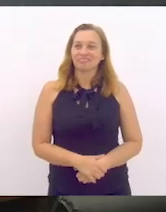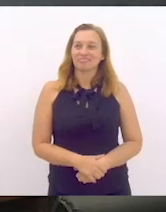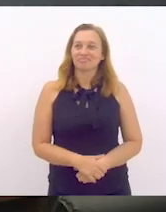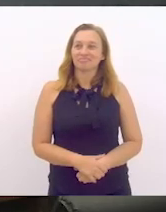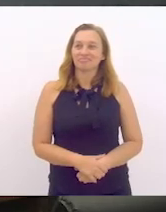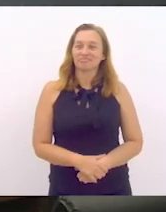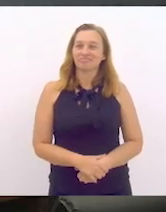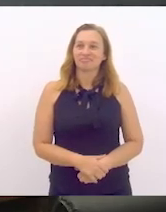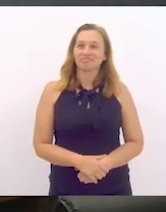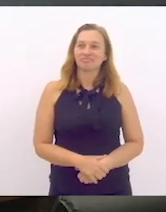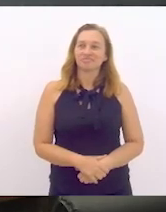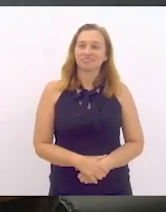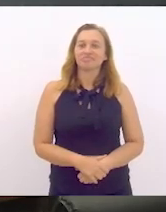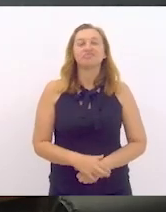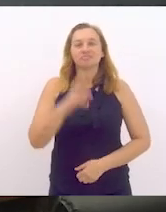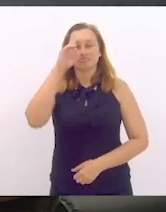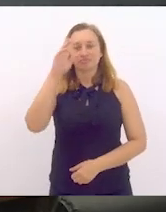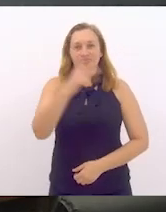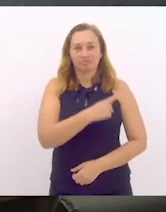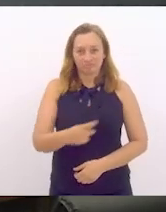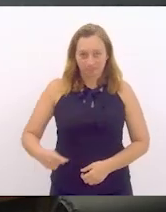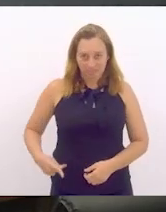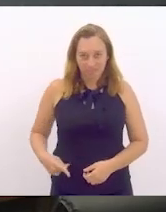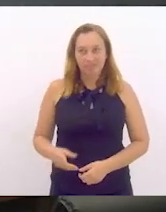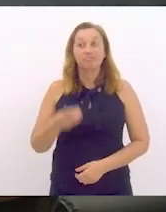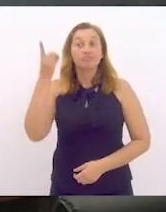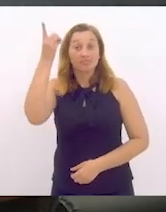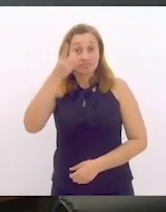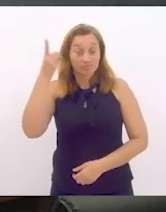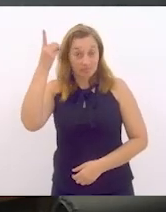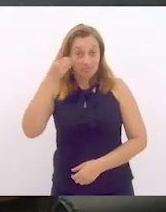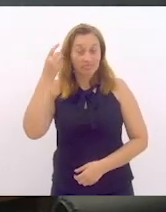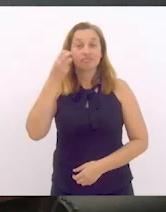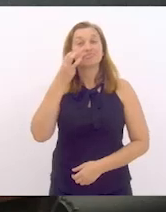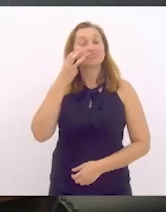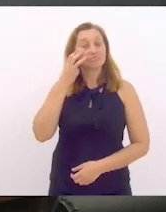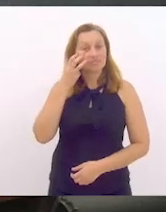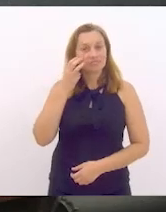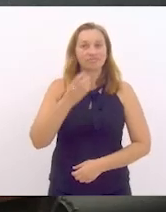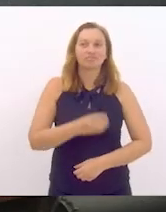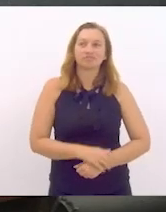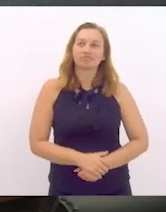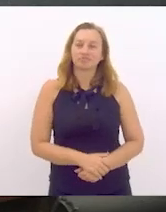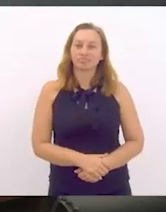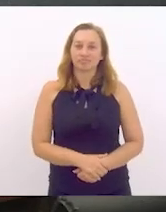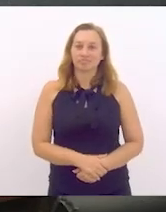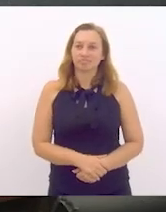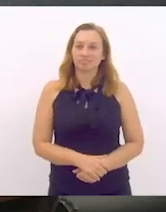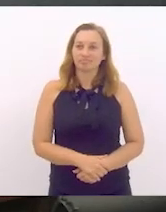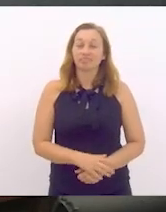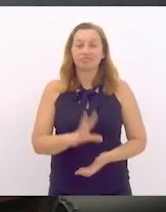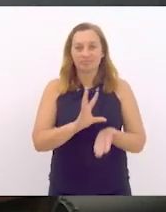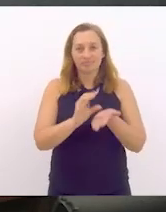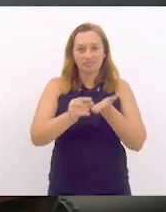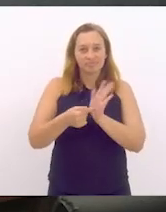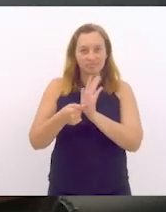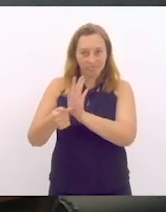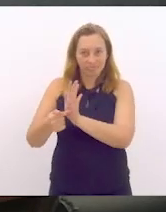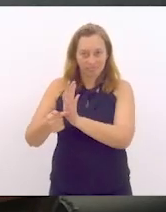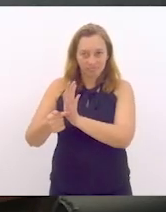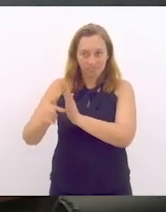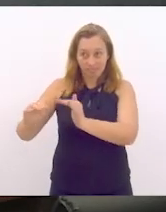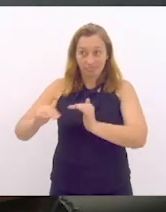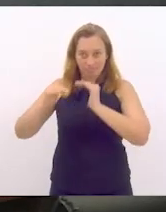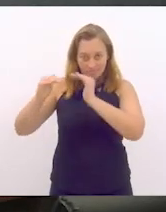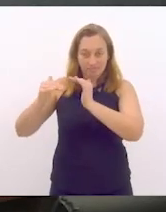o show Presidente Deputado waldeck Carneiro a ata reflete